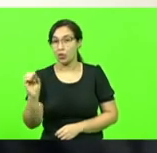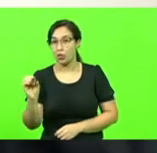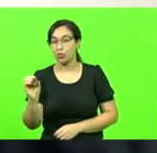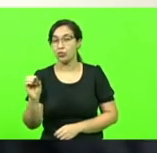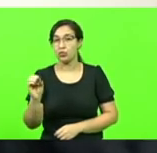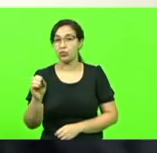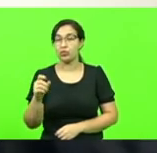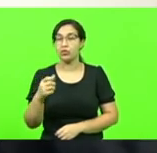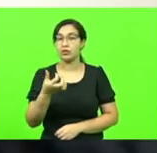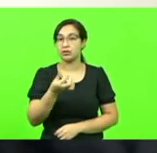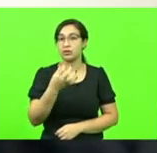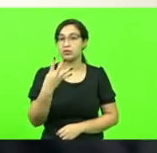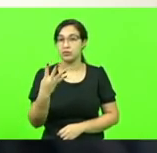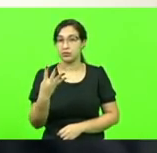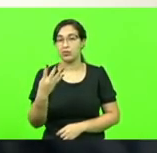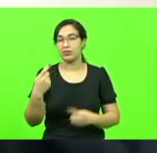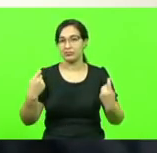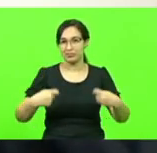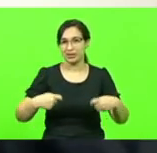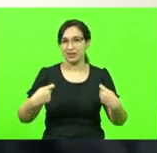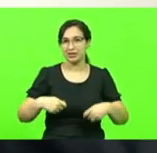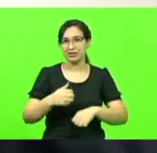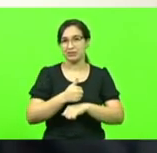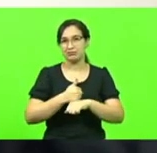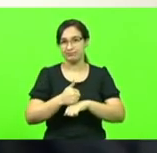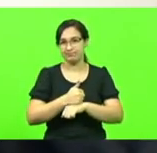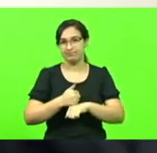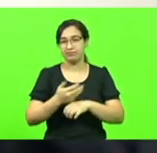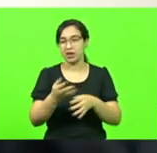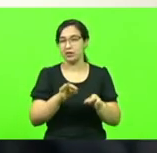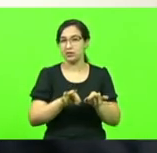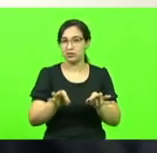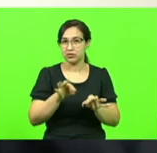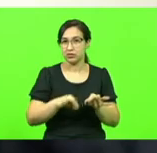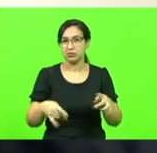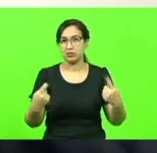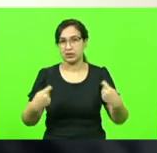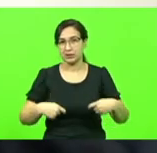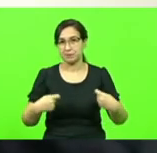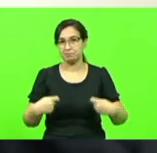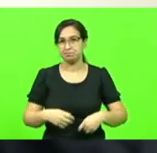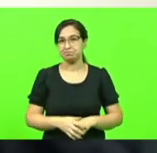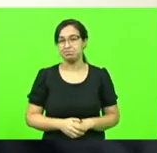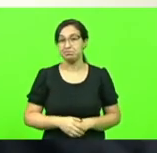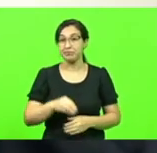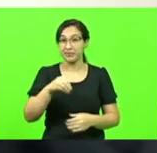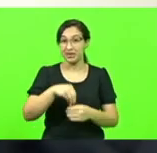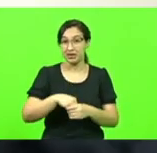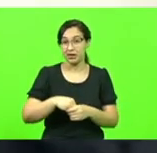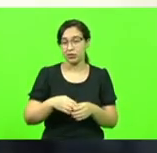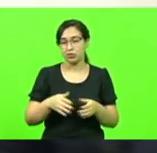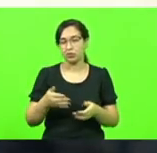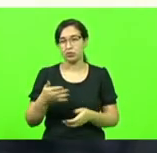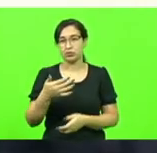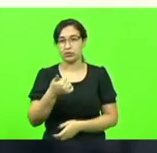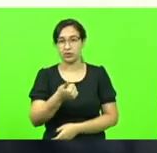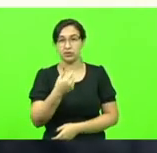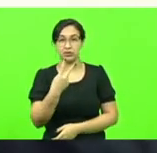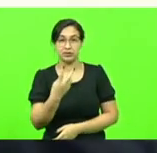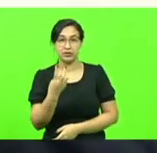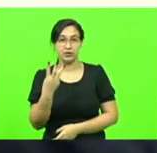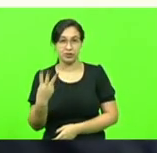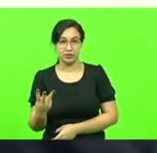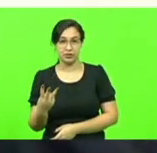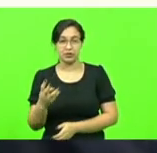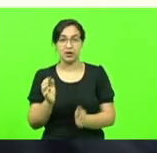64 vagas que as nossas instituições precisam cobrir. Isso dentro de 123 APAES que nos